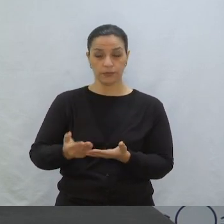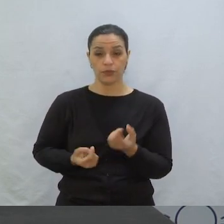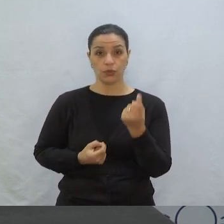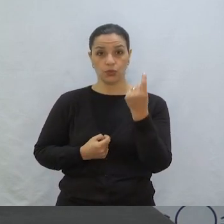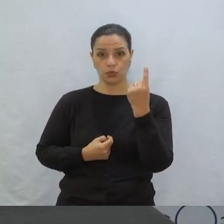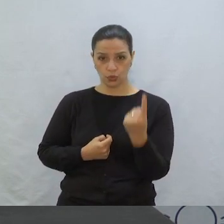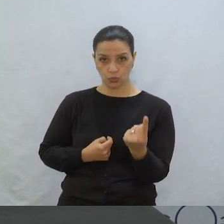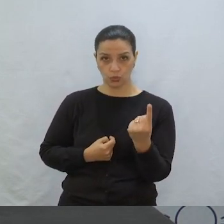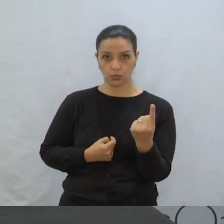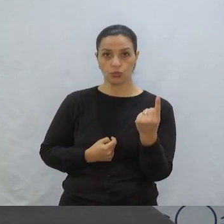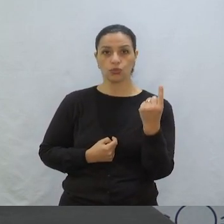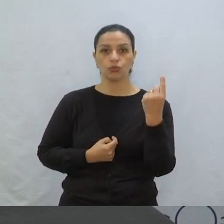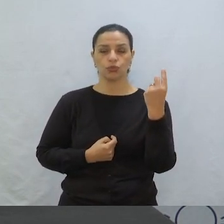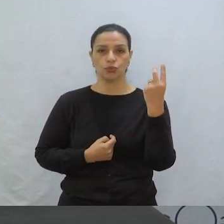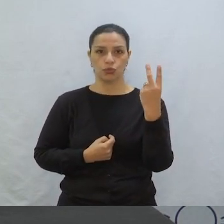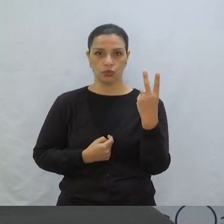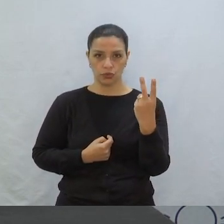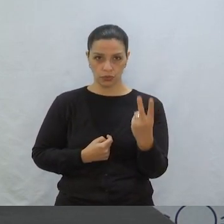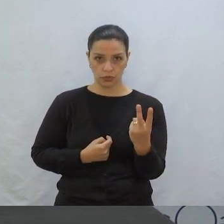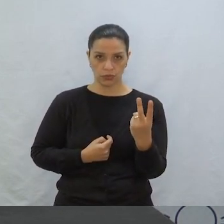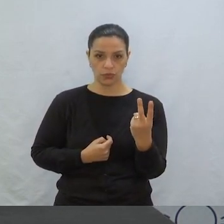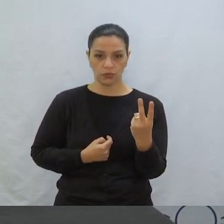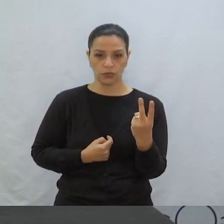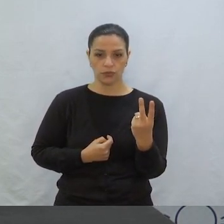aí. 1.